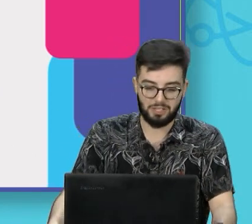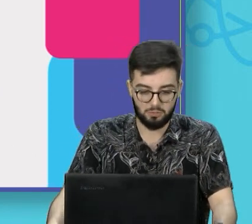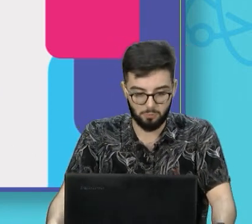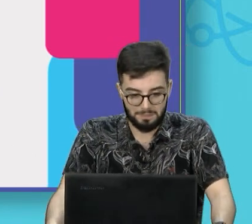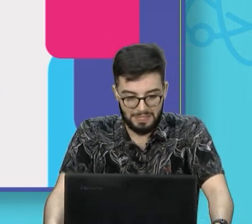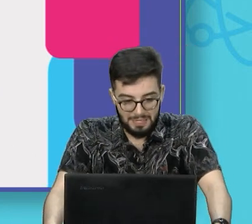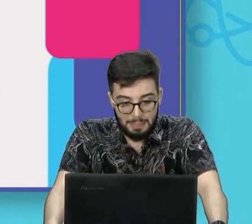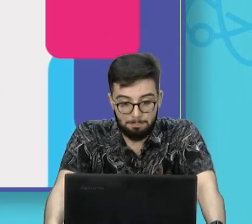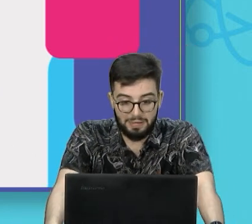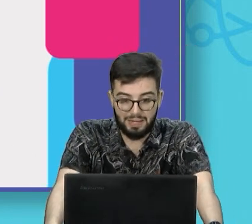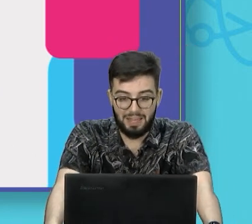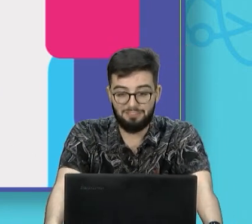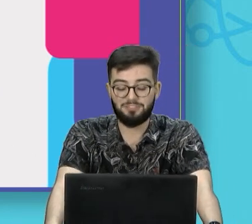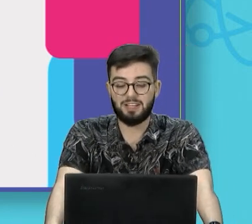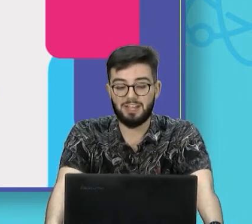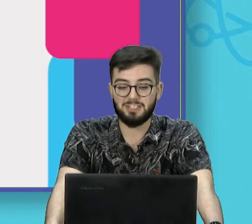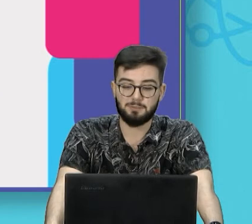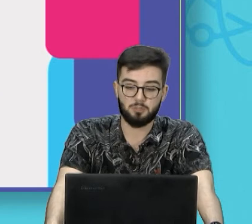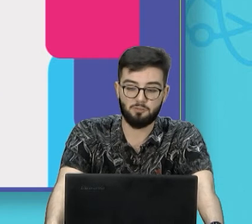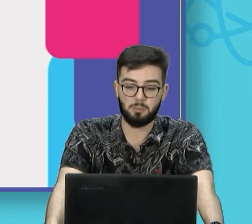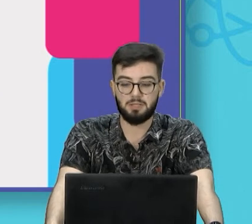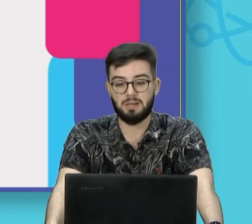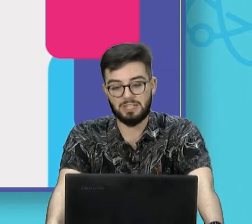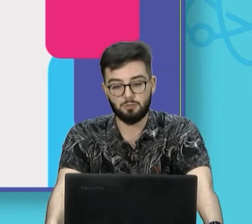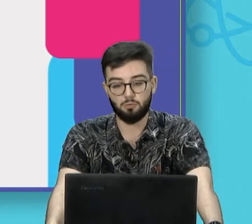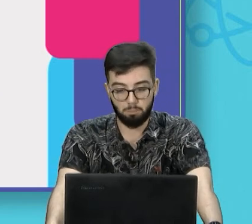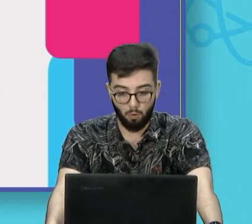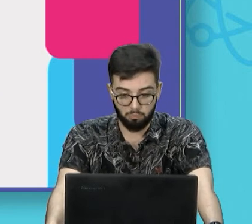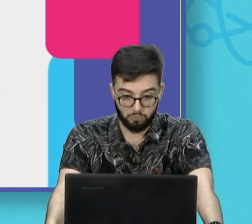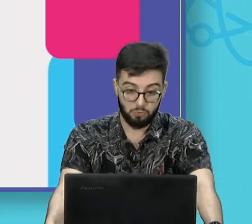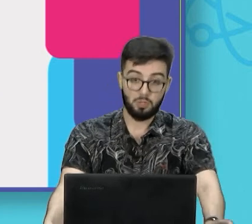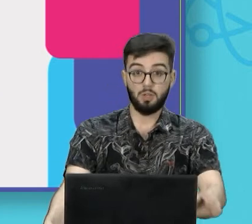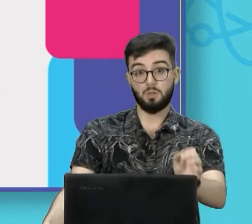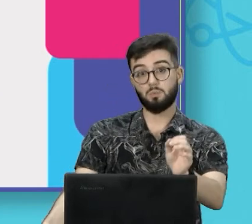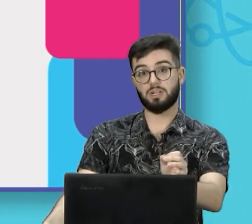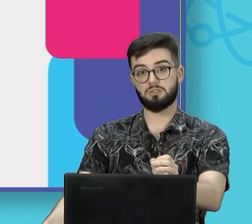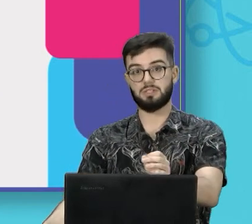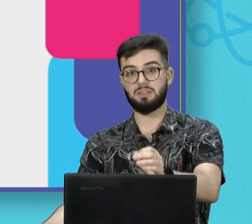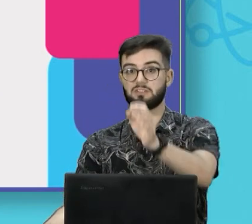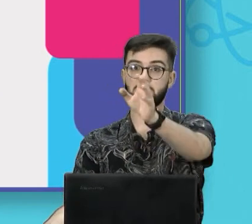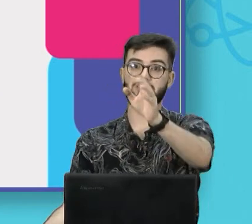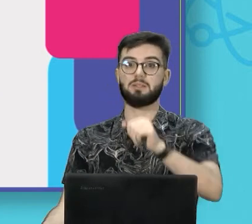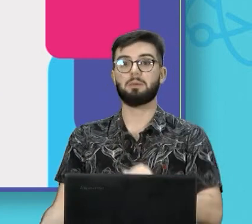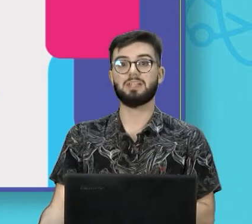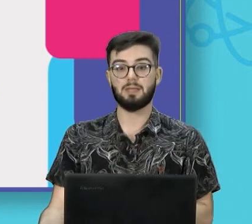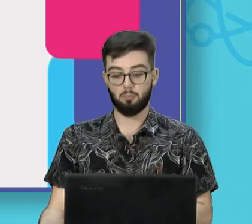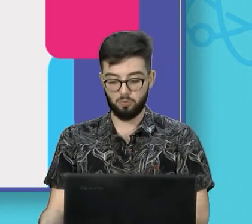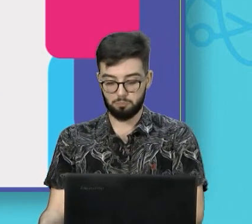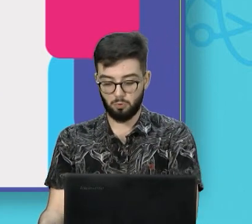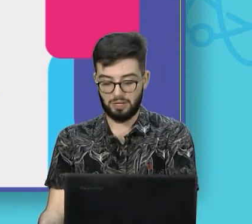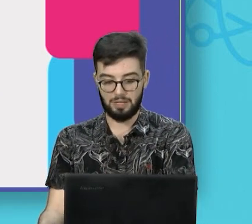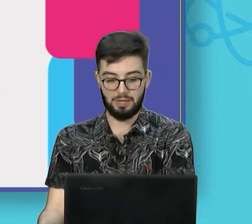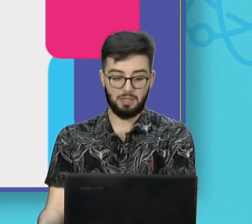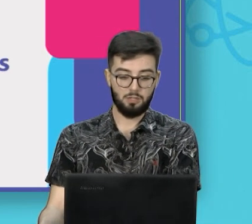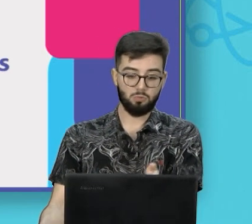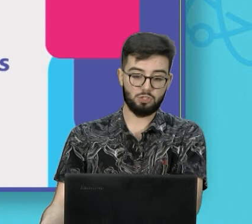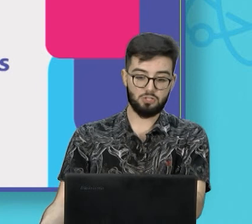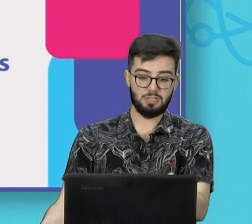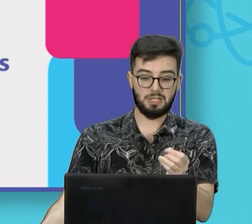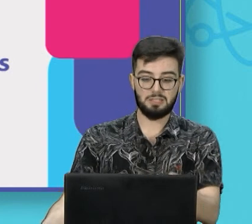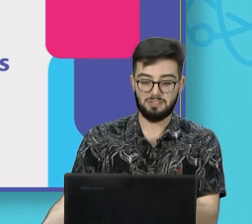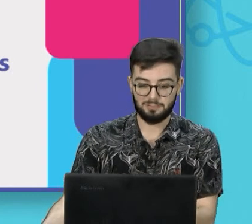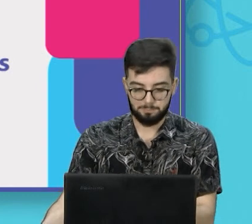é o poder moderador e eficaz e responsável pela Liberdade dos povos uma questão de né você não precisa nem perder tempo com isso porque